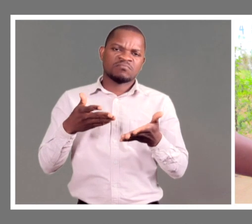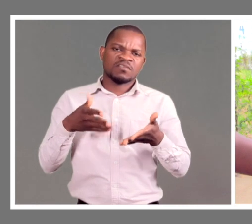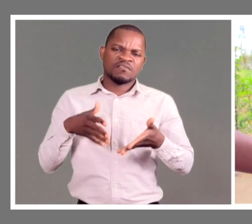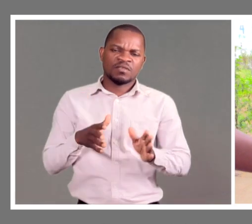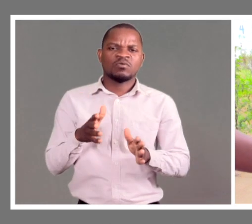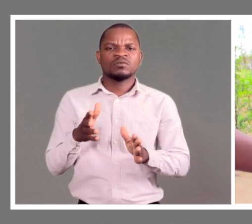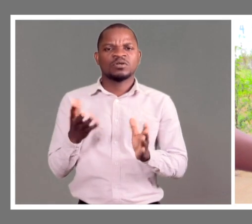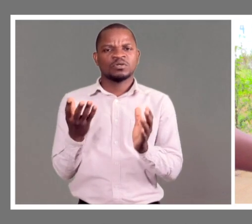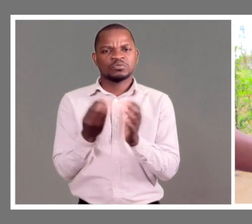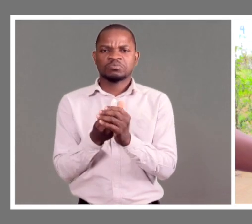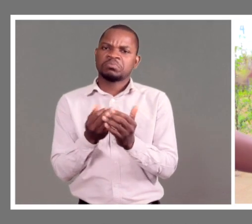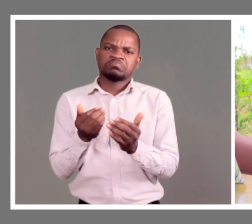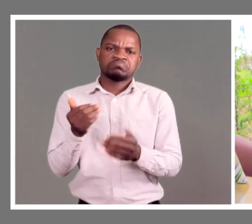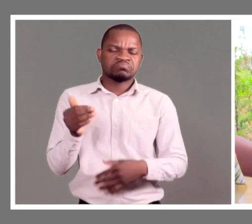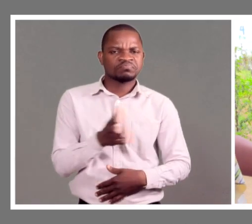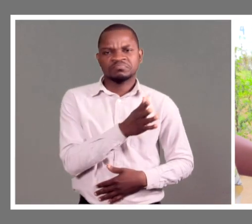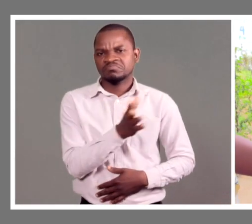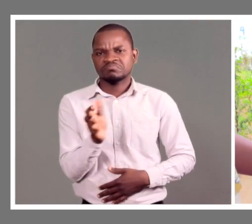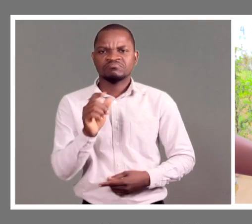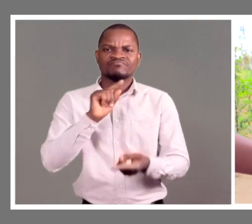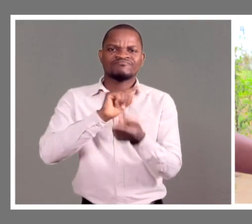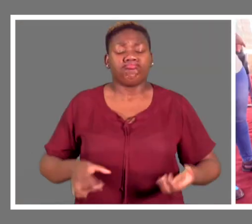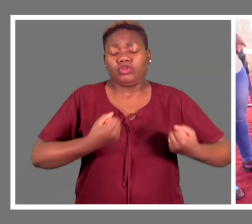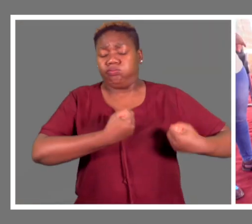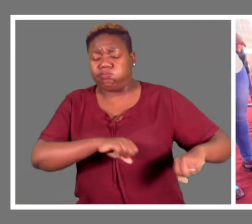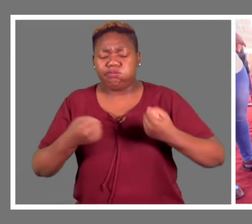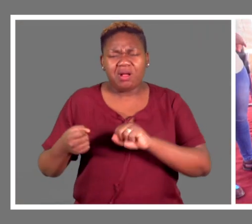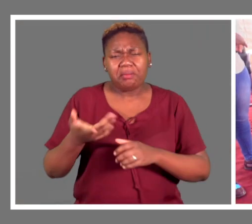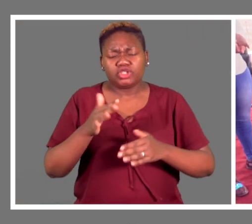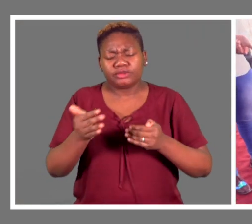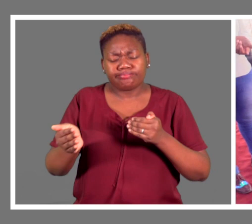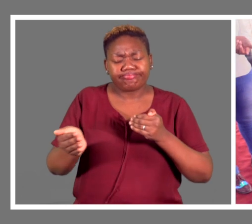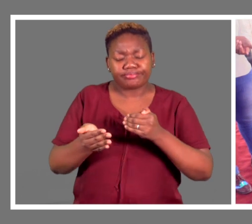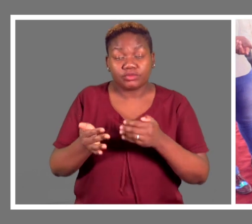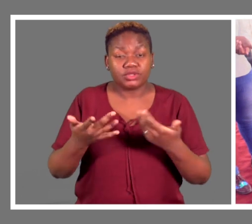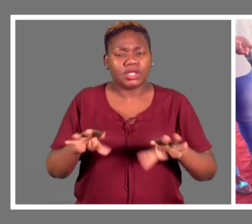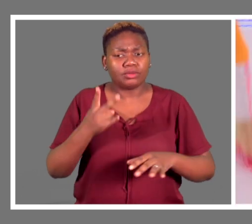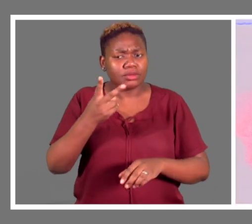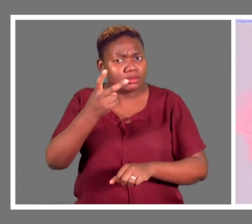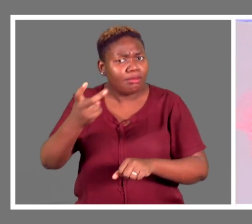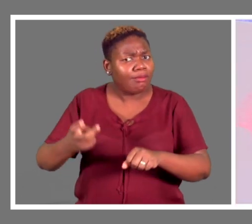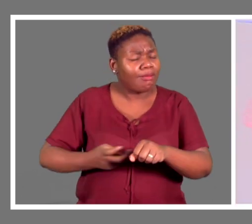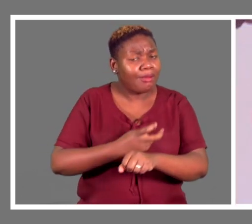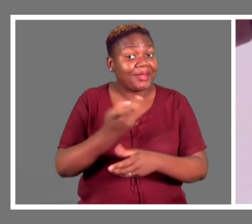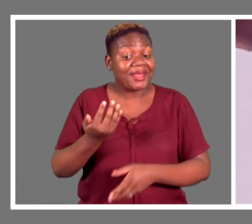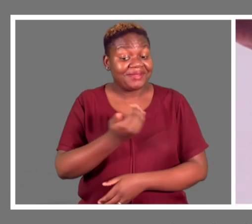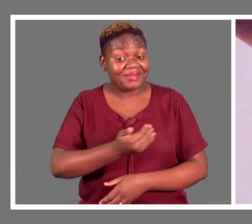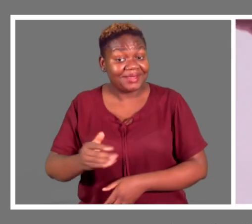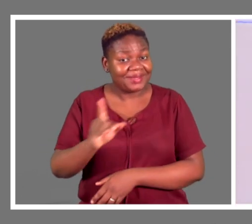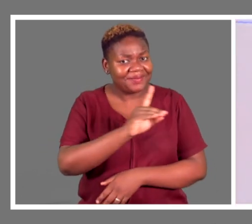passear, vir conhecer outras crianças, vir ver outro mundo. Foram perto de duas horas de muita alegria,